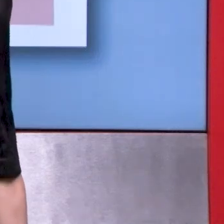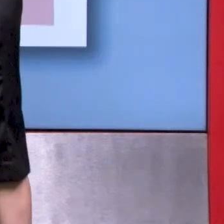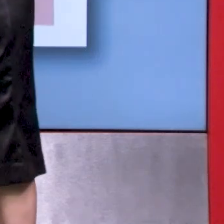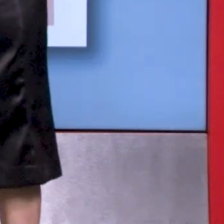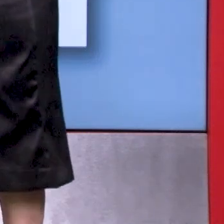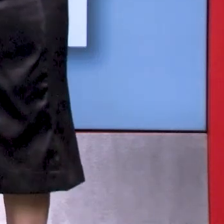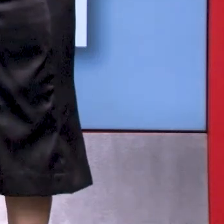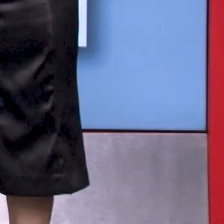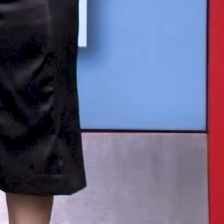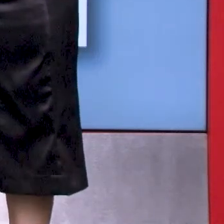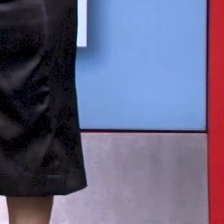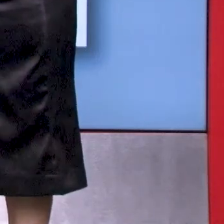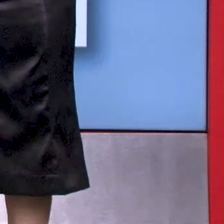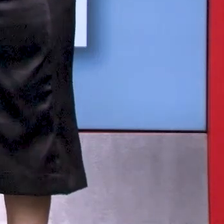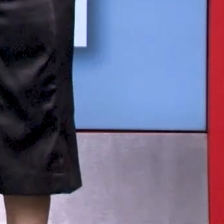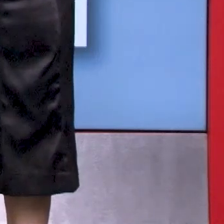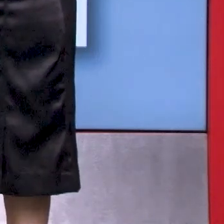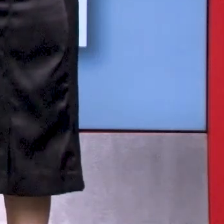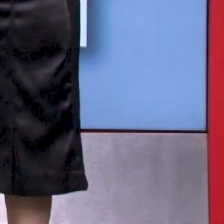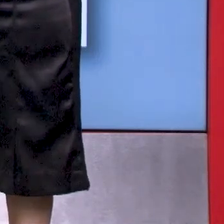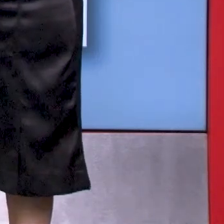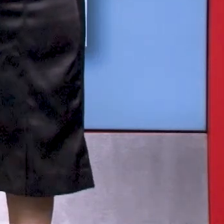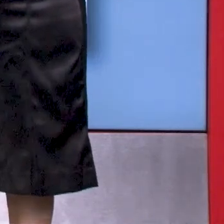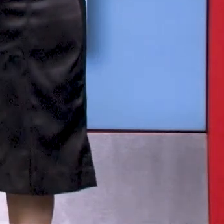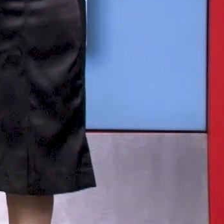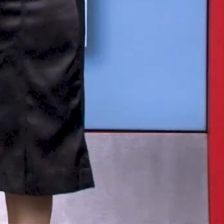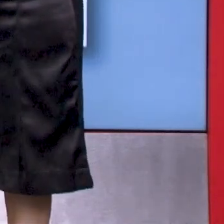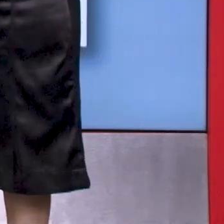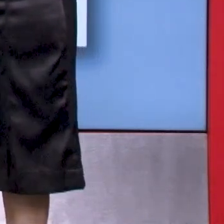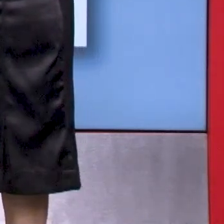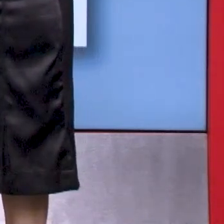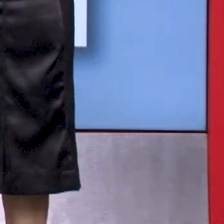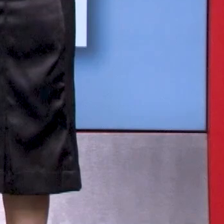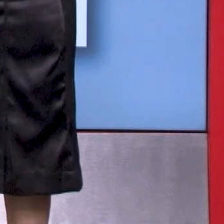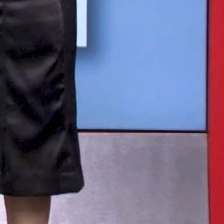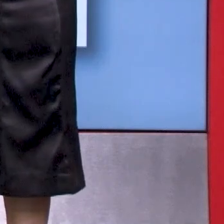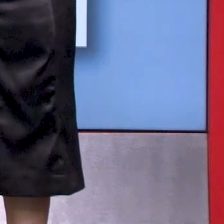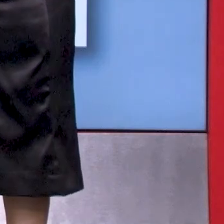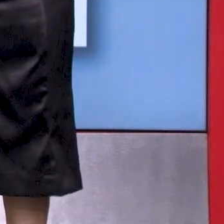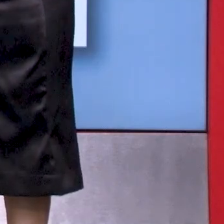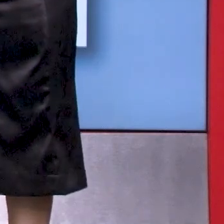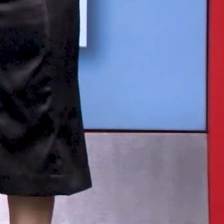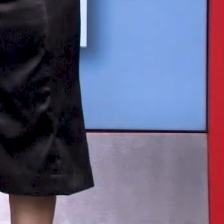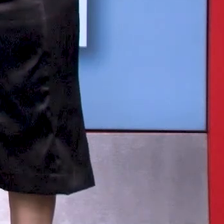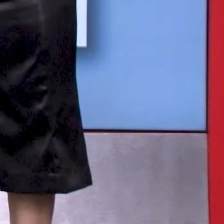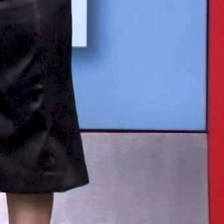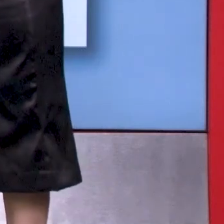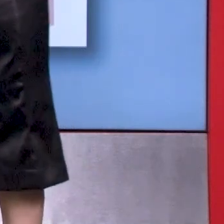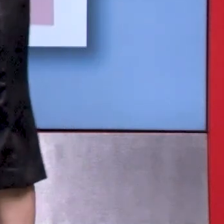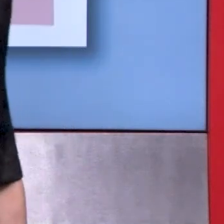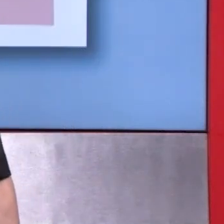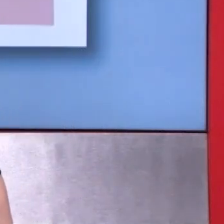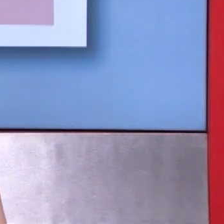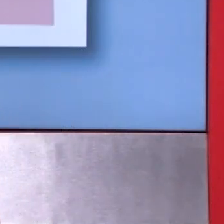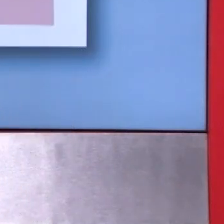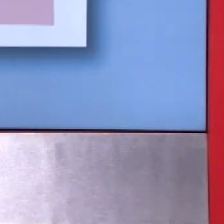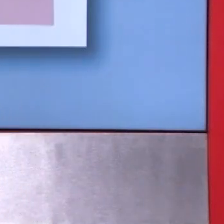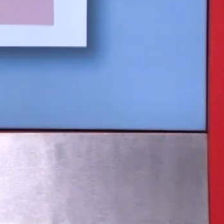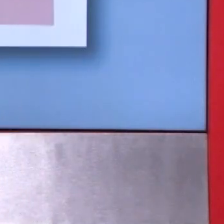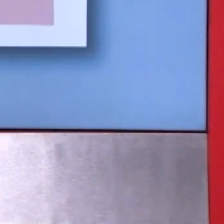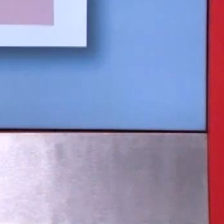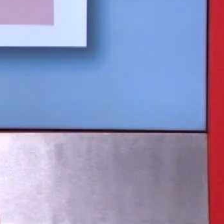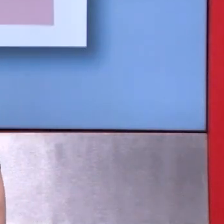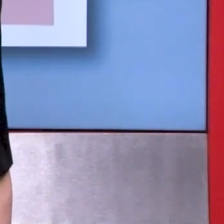clique ali que dará condição de você anexar o seu vídeo. Depois nós